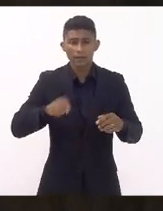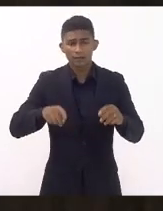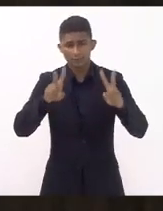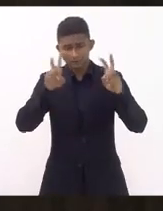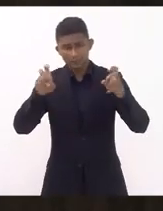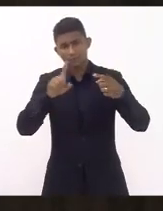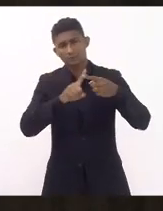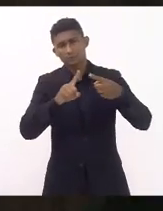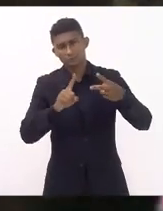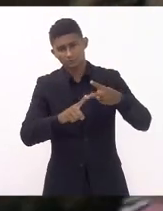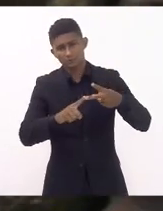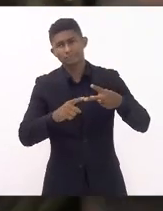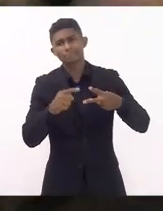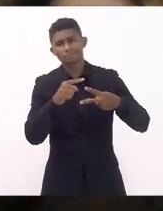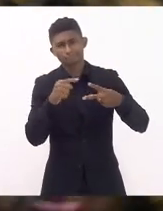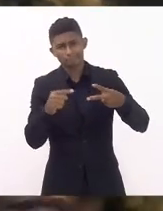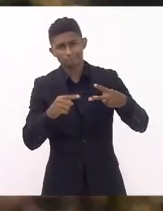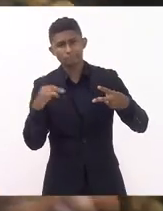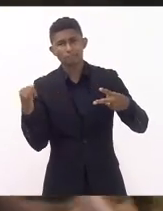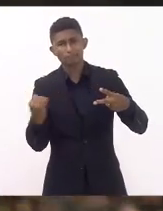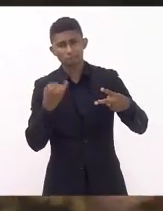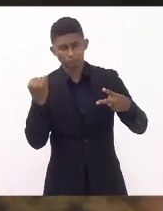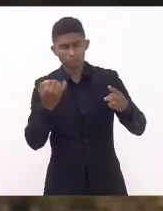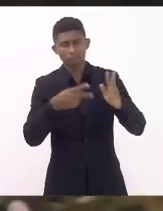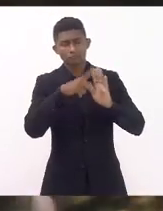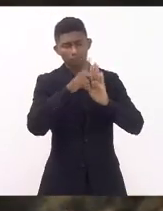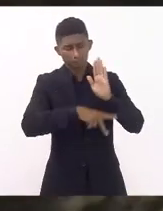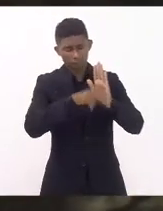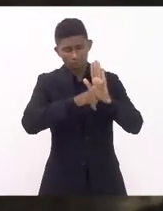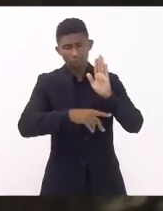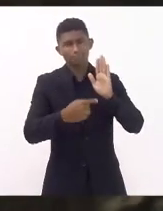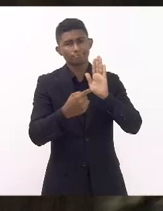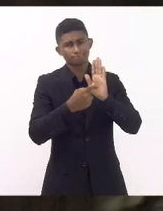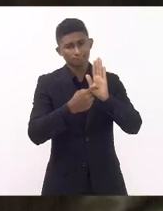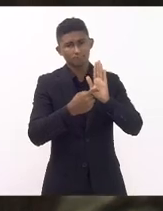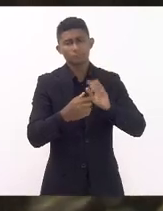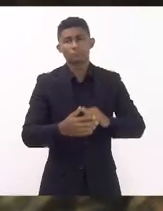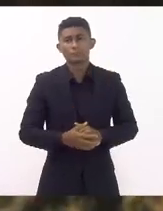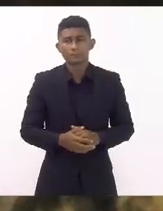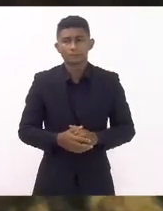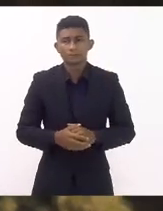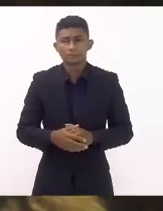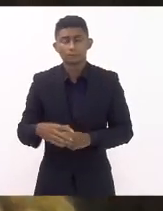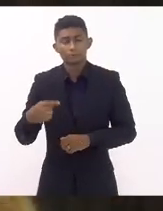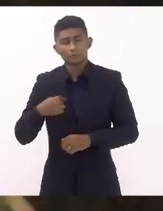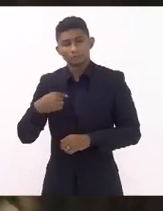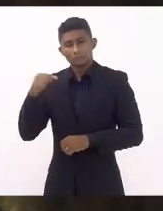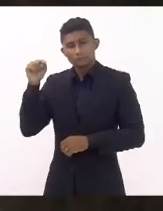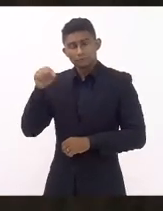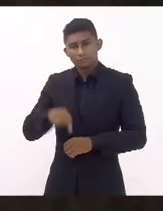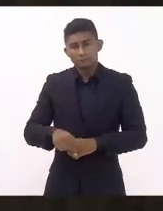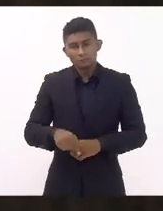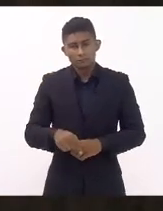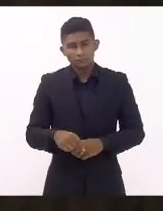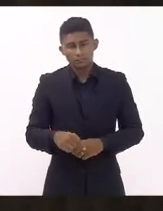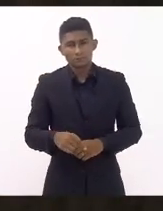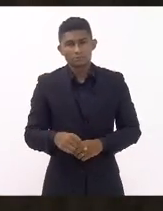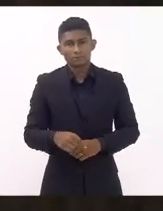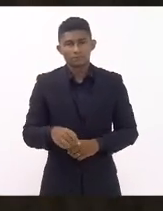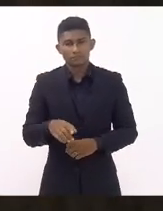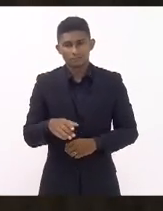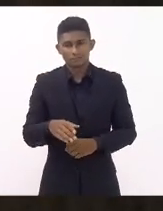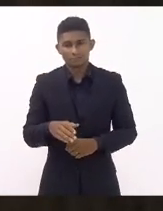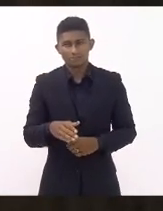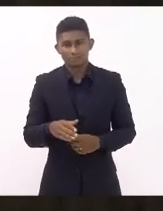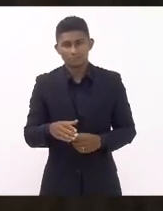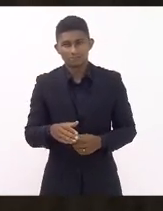assuntos que são objetos do nosso concurso, dos nossos projetos. Então, eu estou aqui, presidente, quem convive comigo